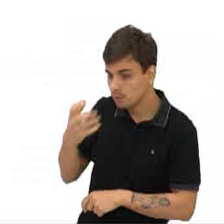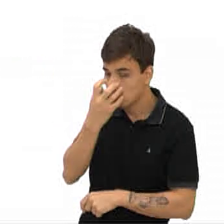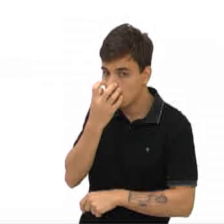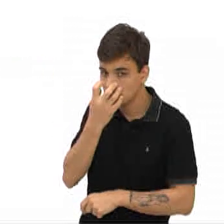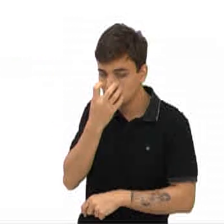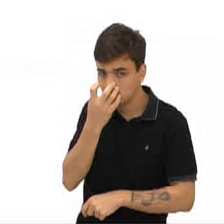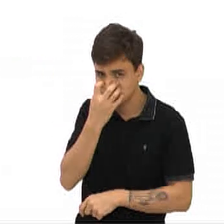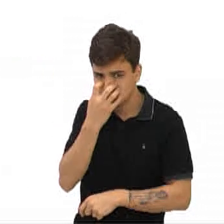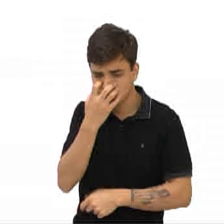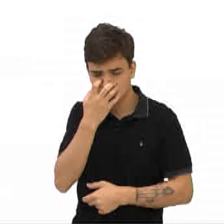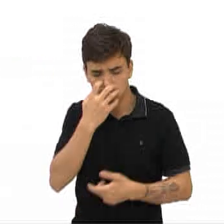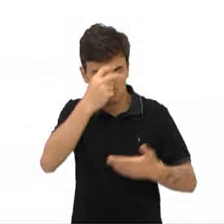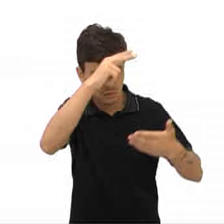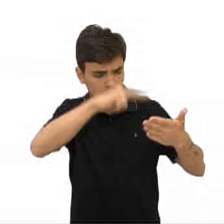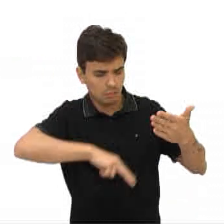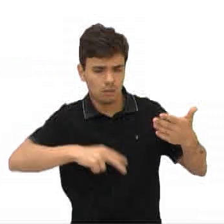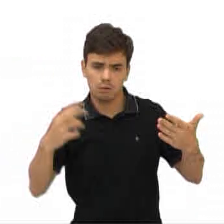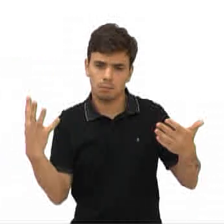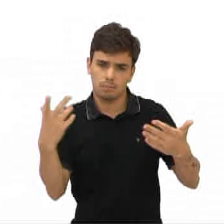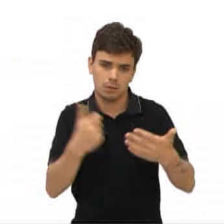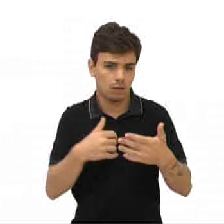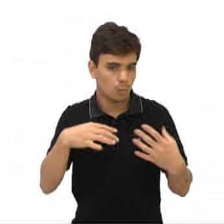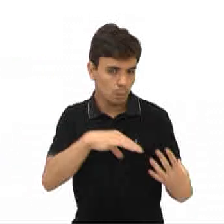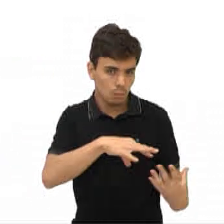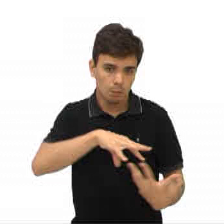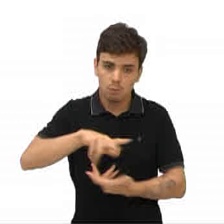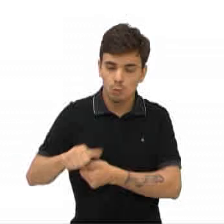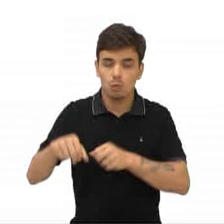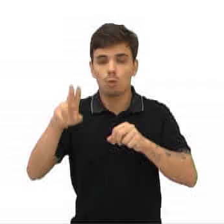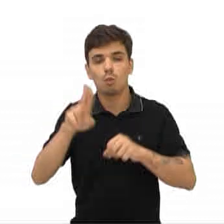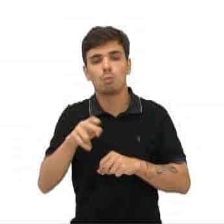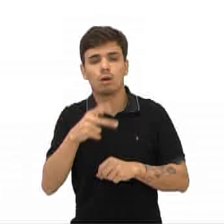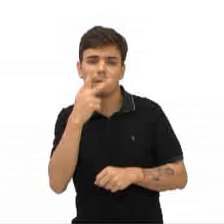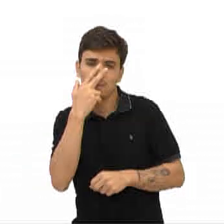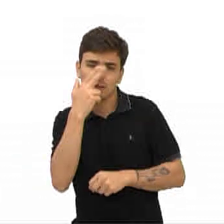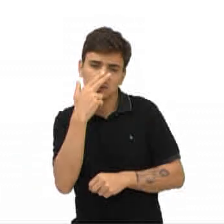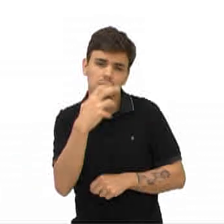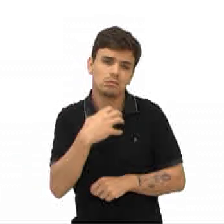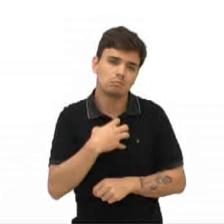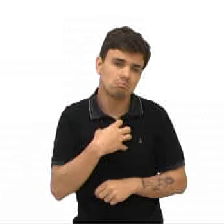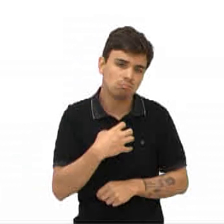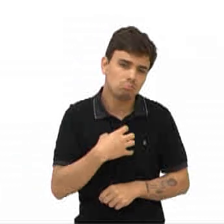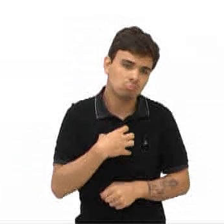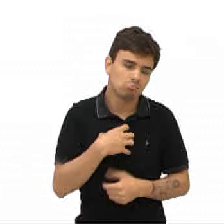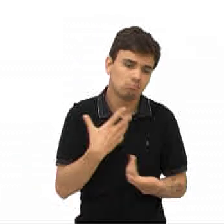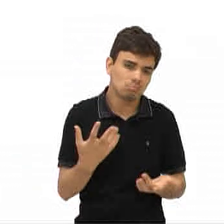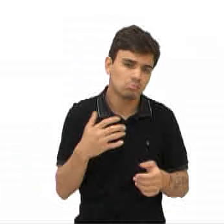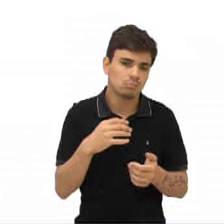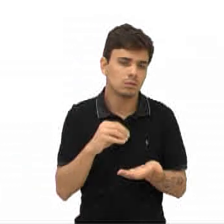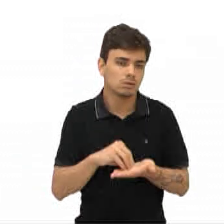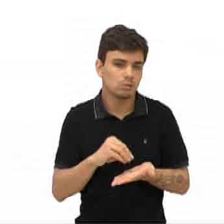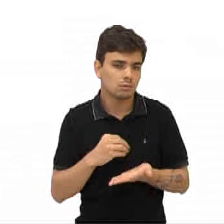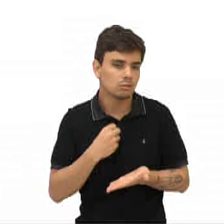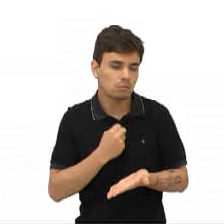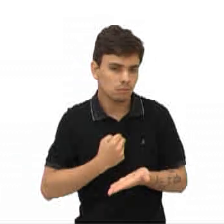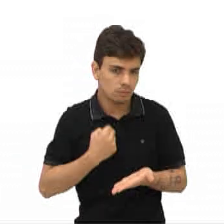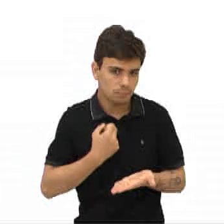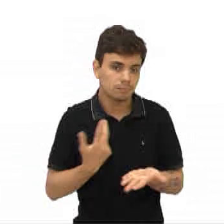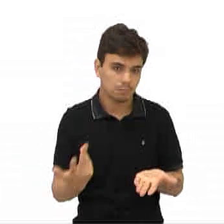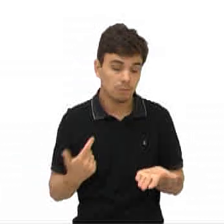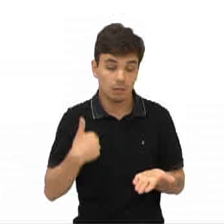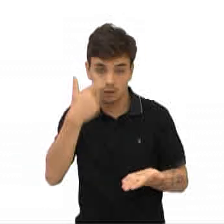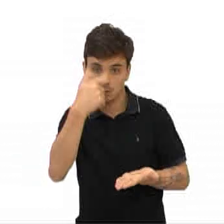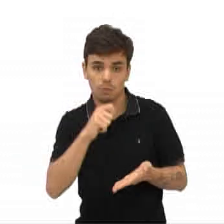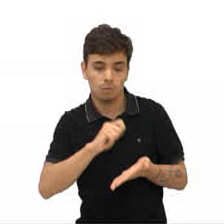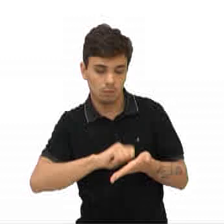tão plena do mundo ao seu redor, nunca pareceu sentir falta de ler palavras. Era eu que lia ou